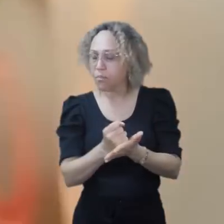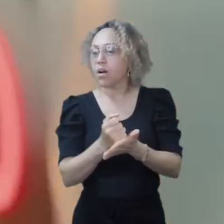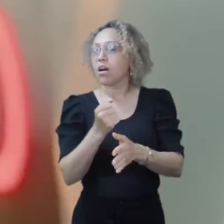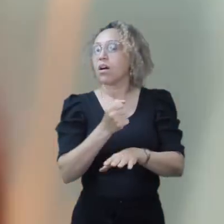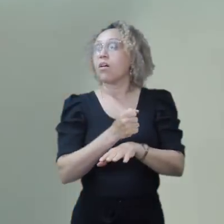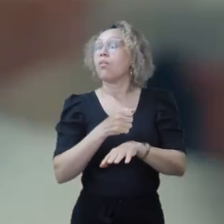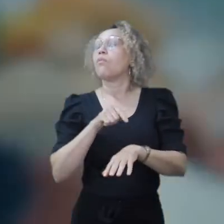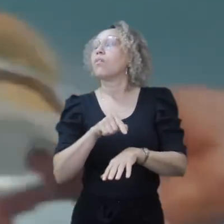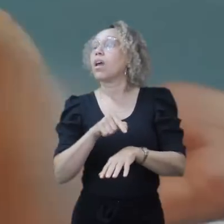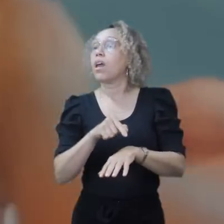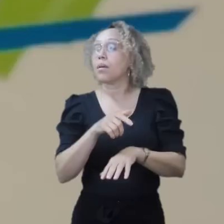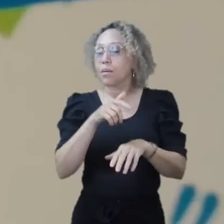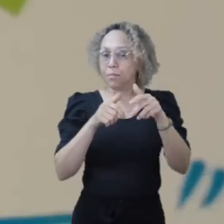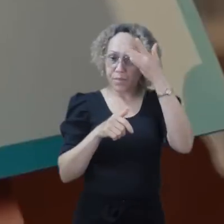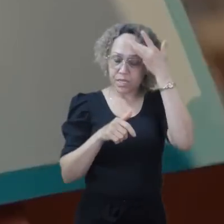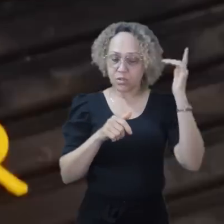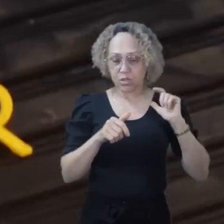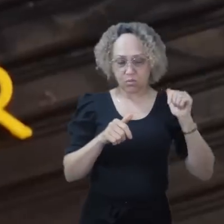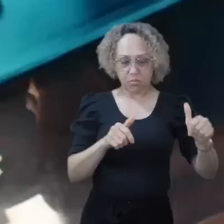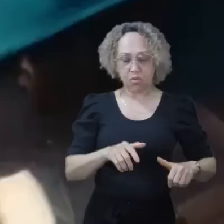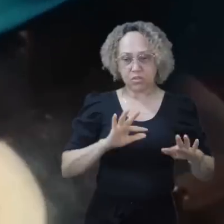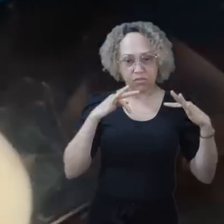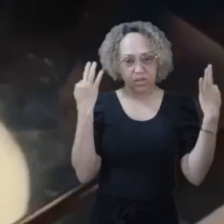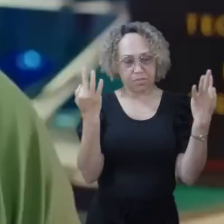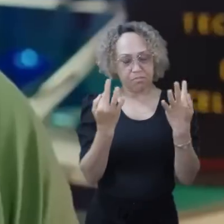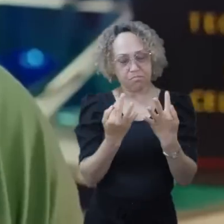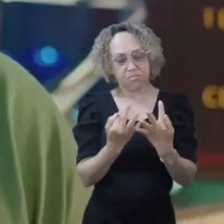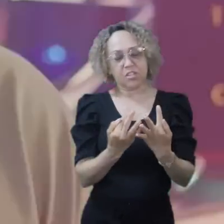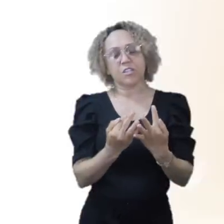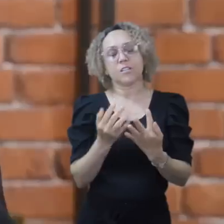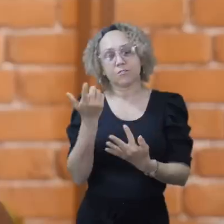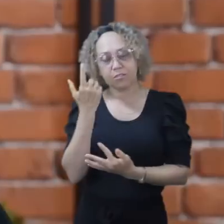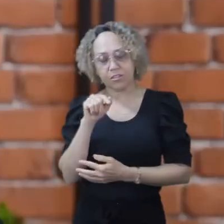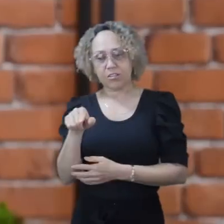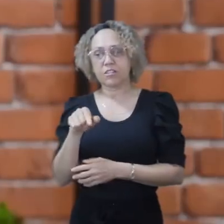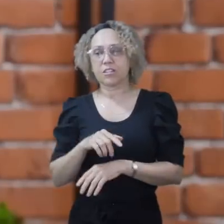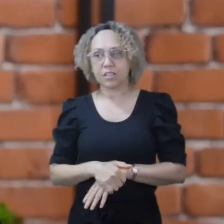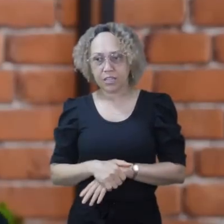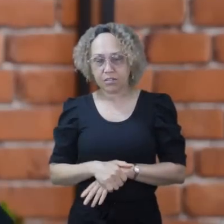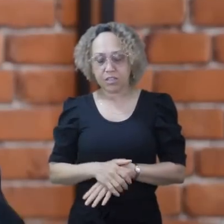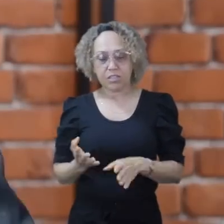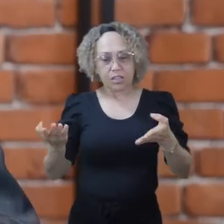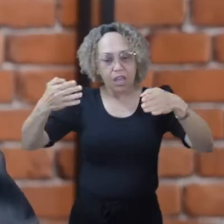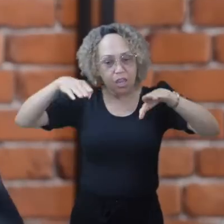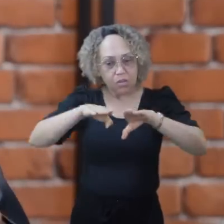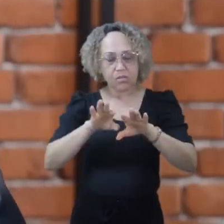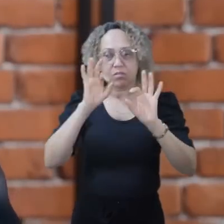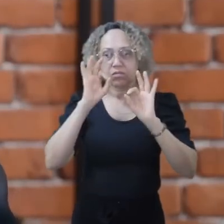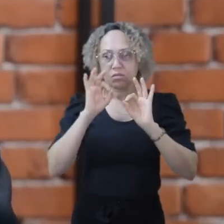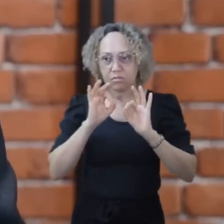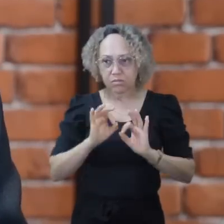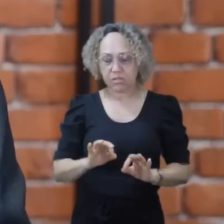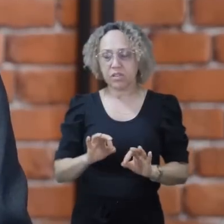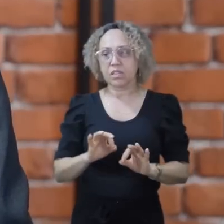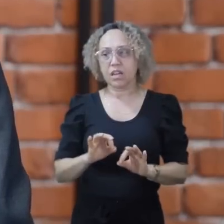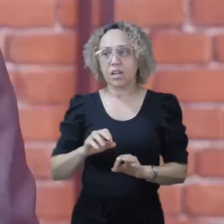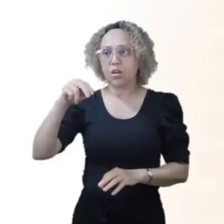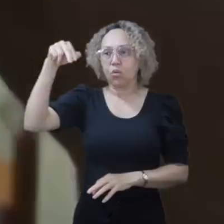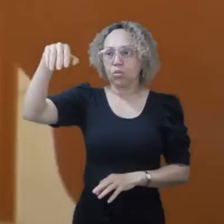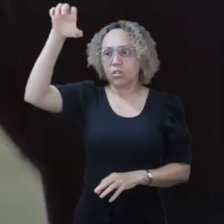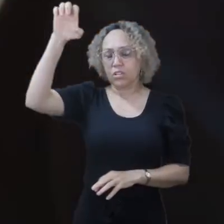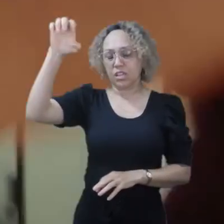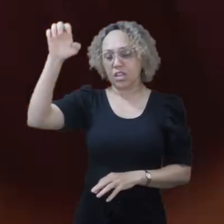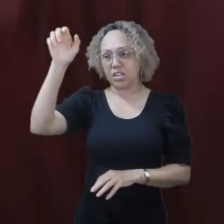Família. Isso é inclusão real. E tem mais, o Nordeste, a nossa terra de gente